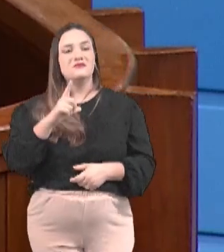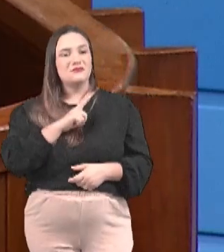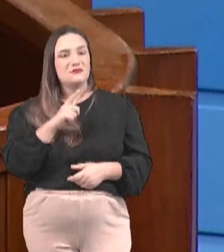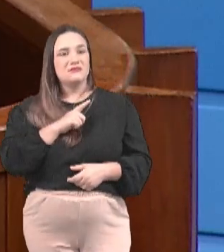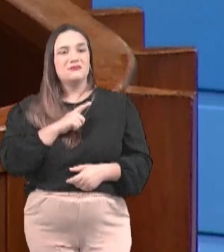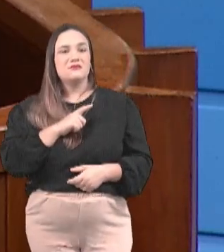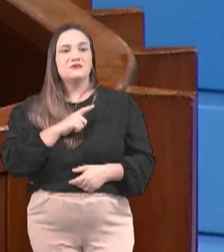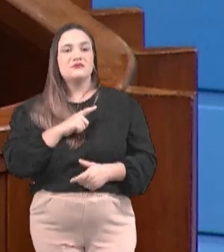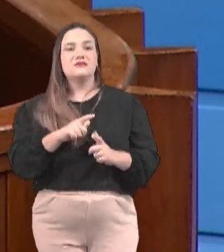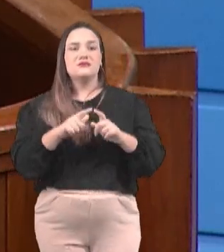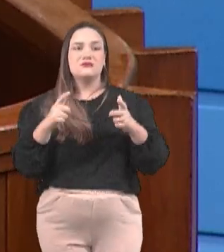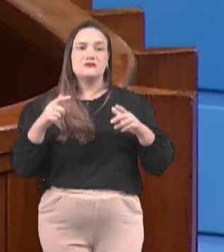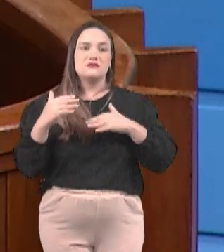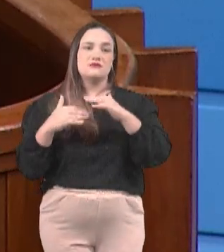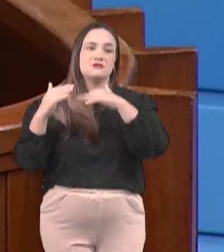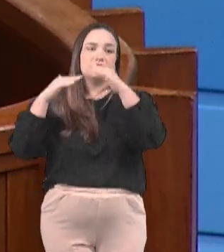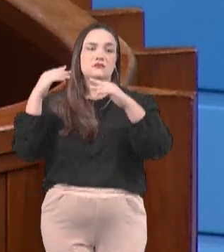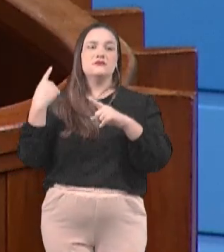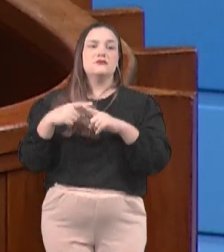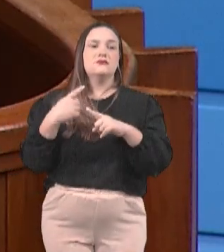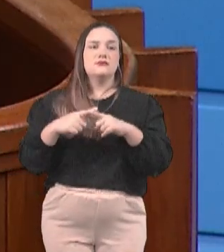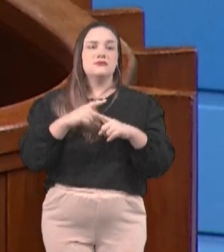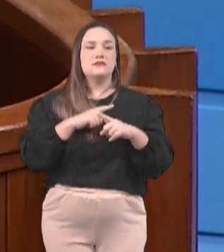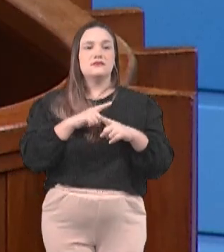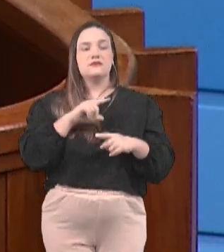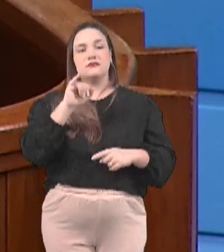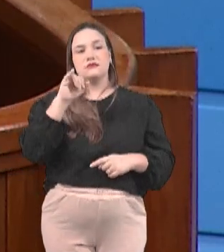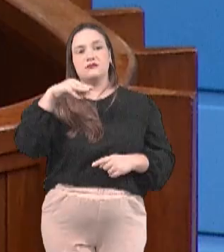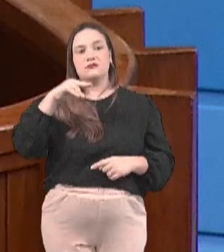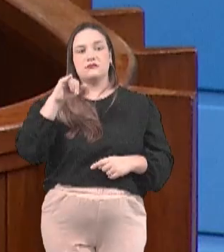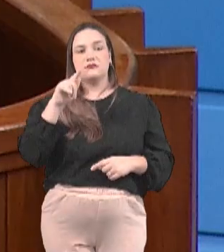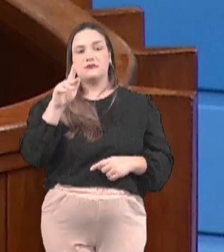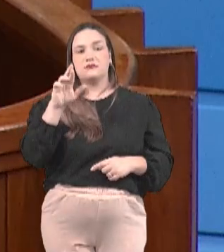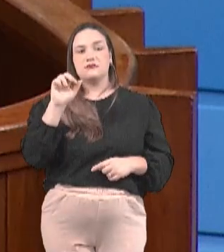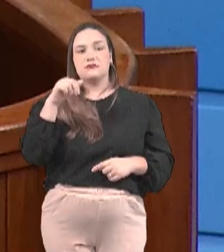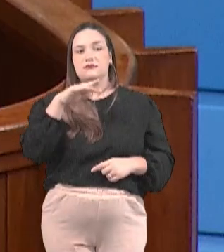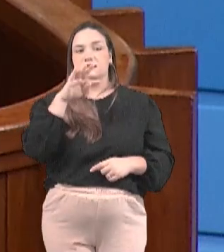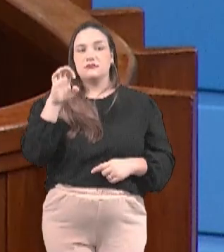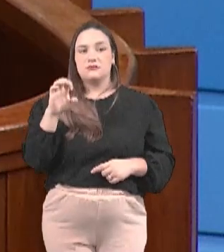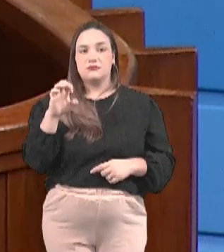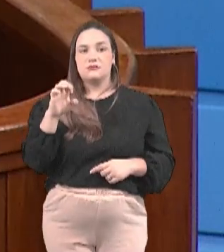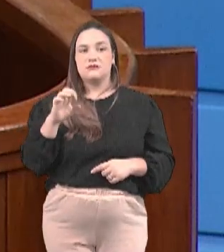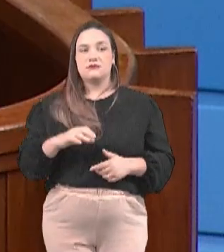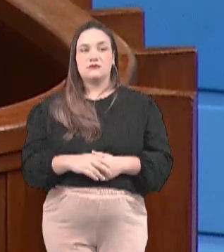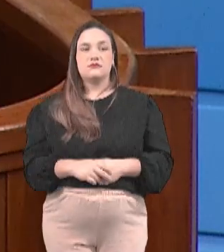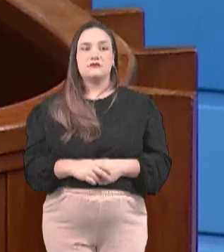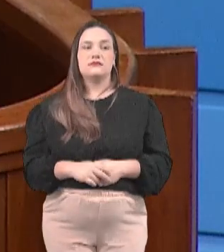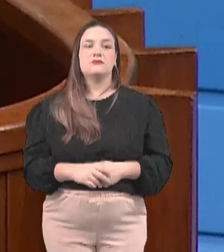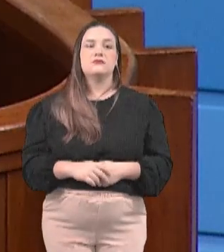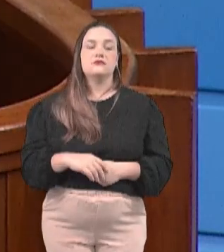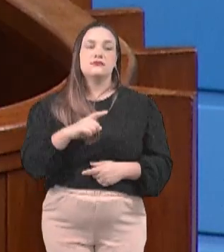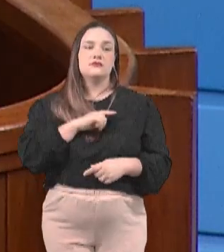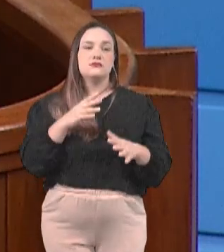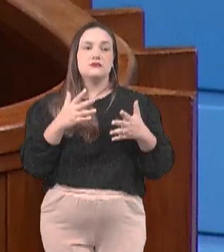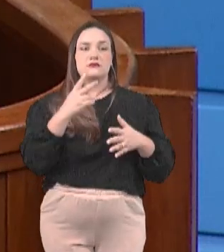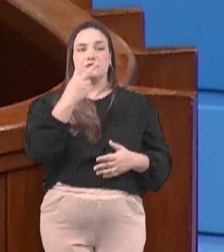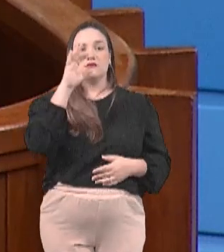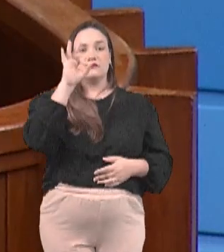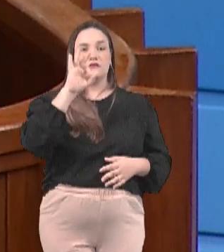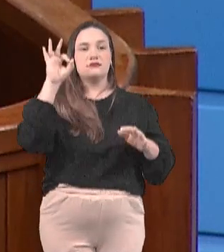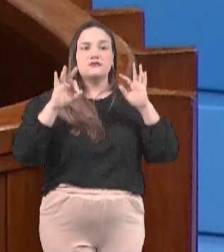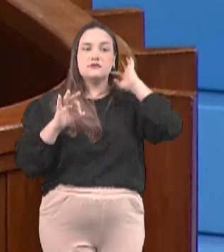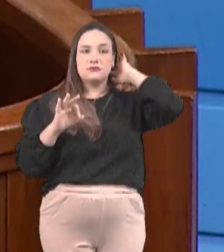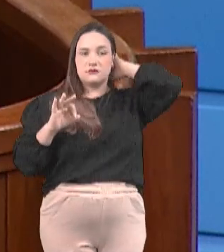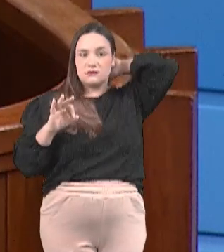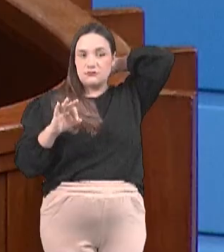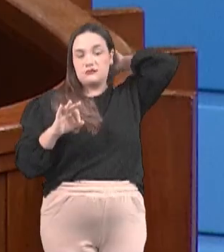principalmente devido à chegada de imigrantes que estão vindo para a cidade tem média de quase 2% de crescimento